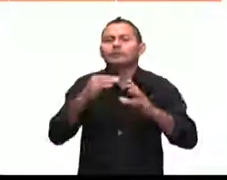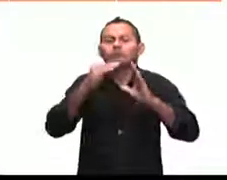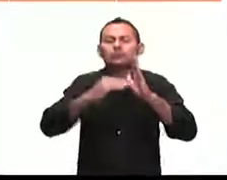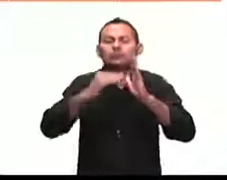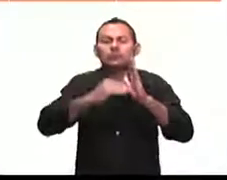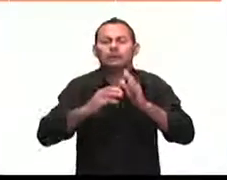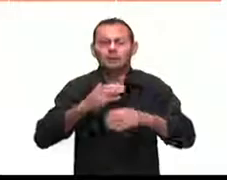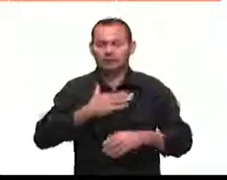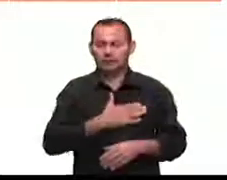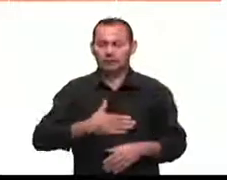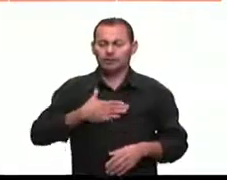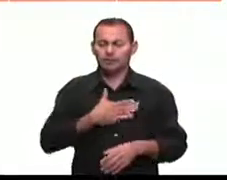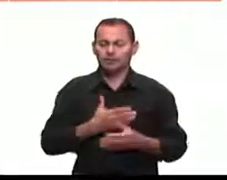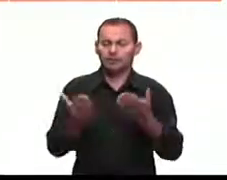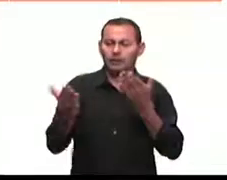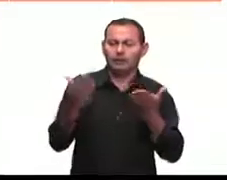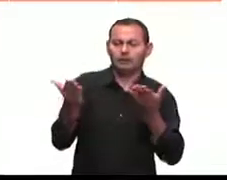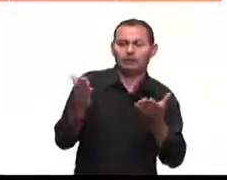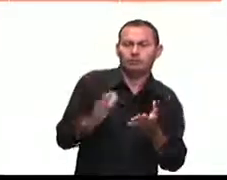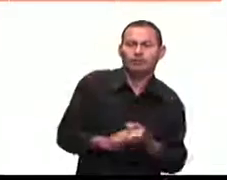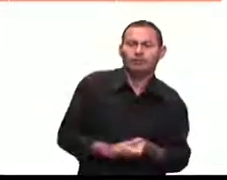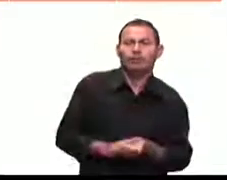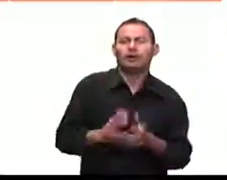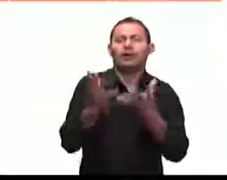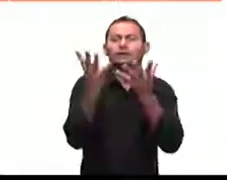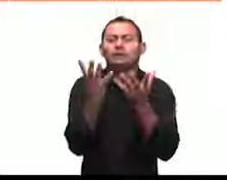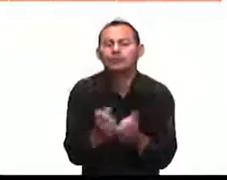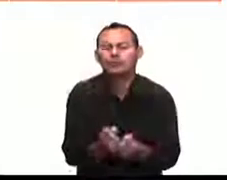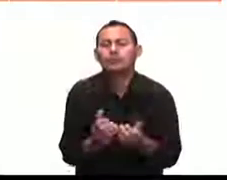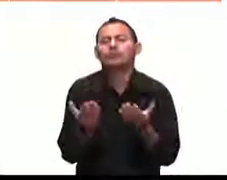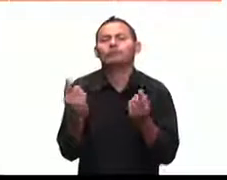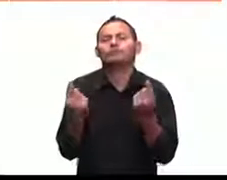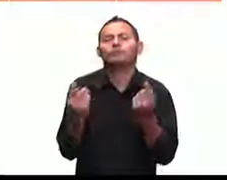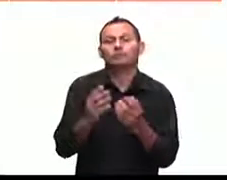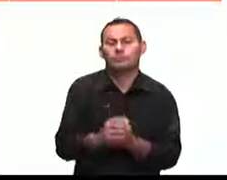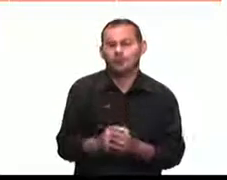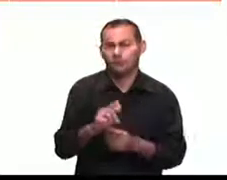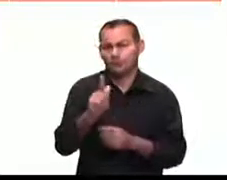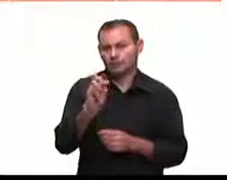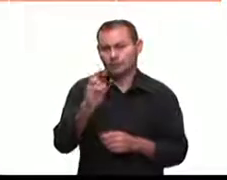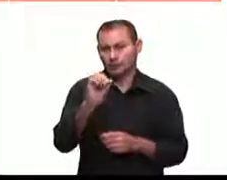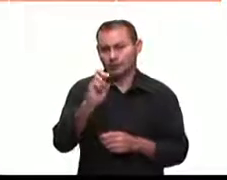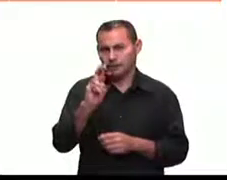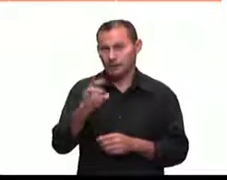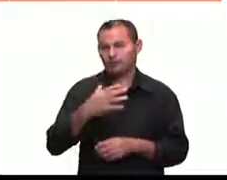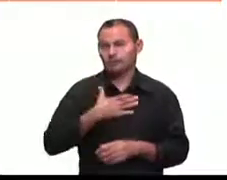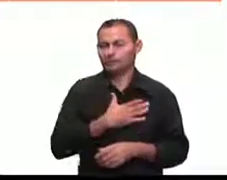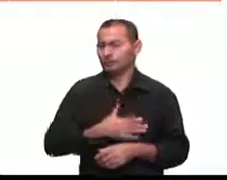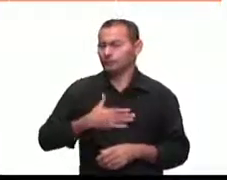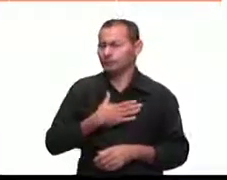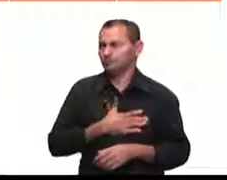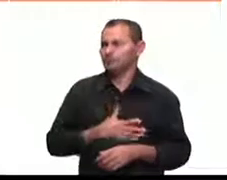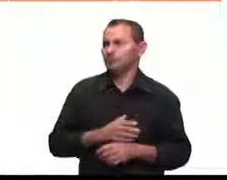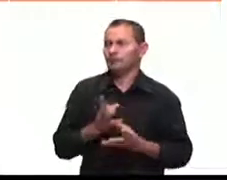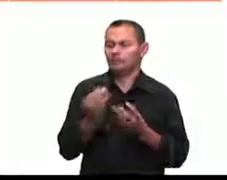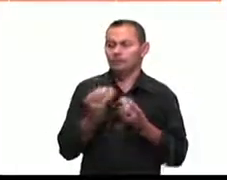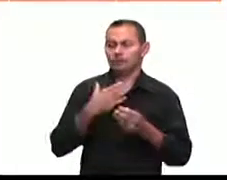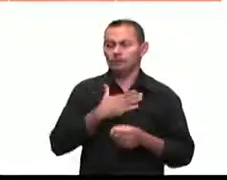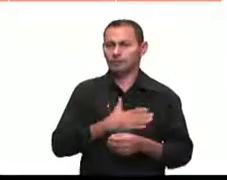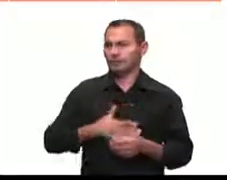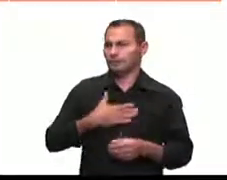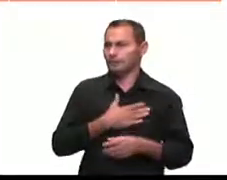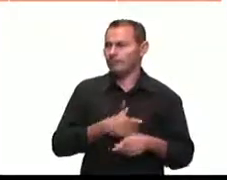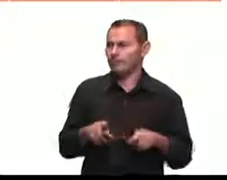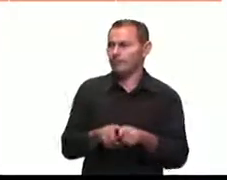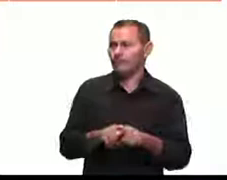de satisfação em relação ao atendimento? E o grau dessa satisfação, de muito